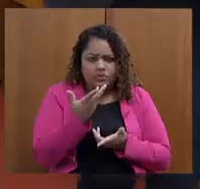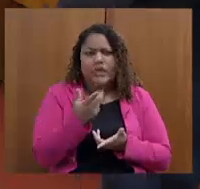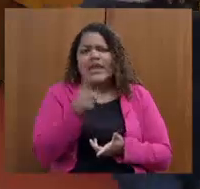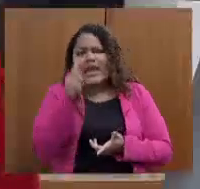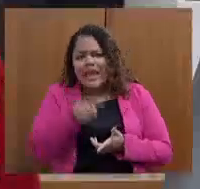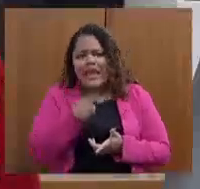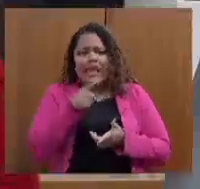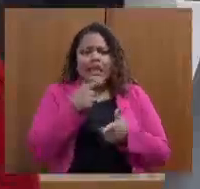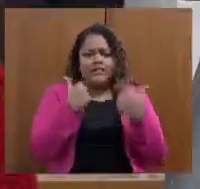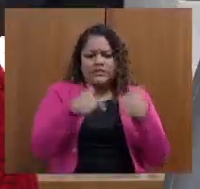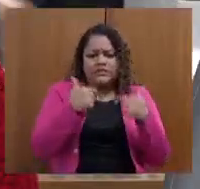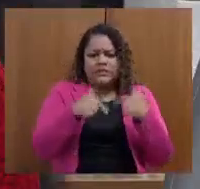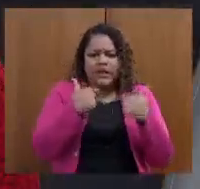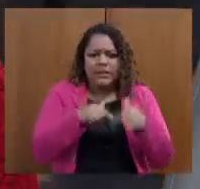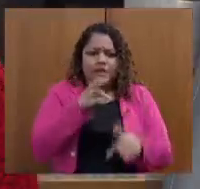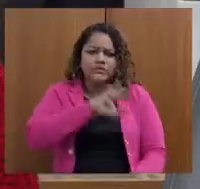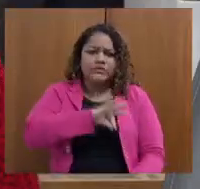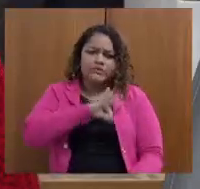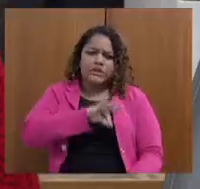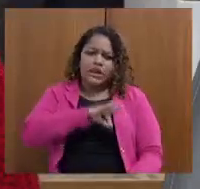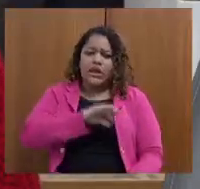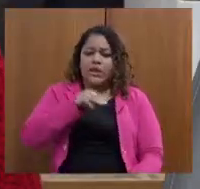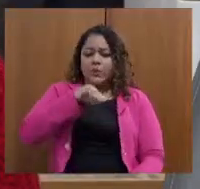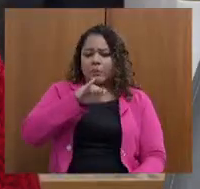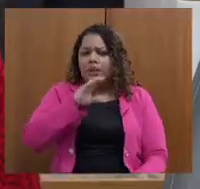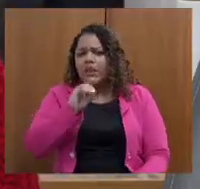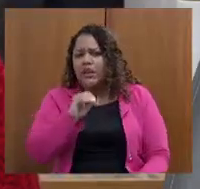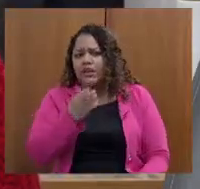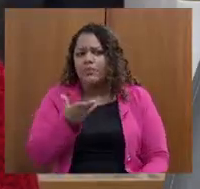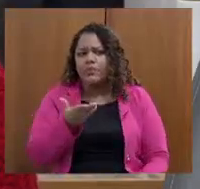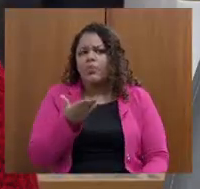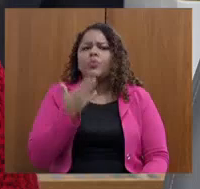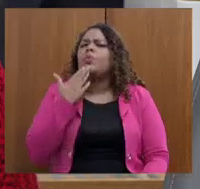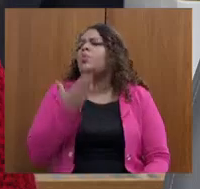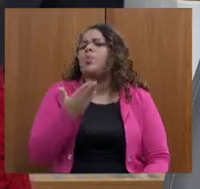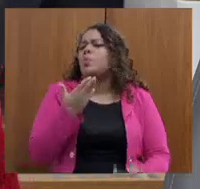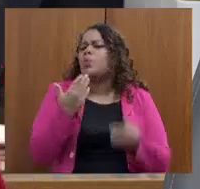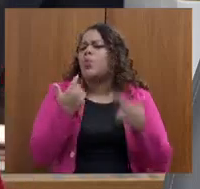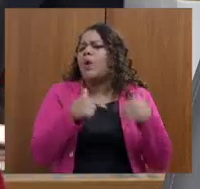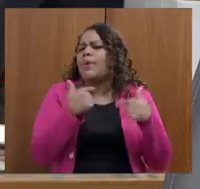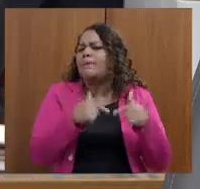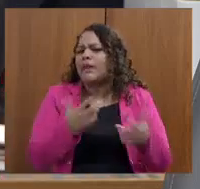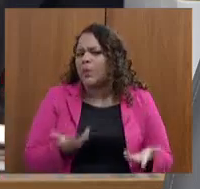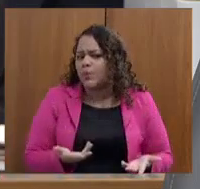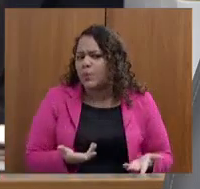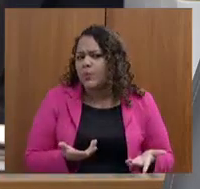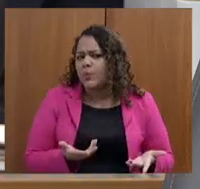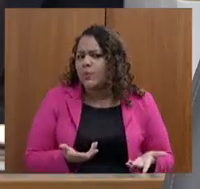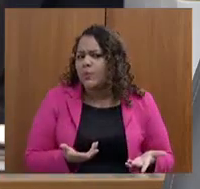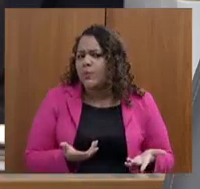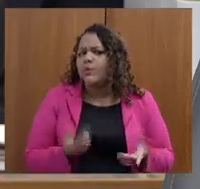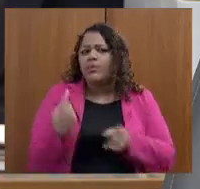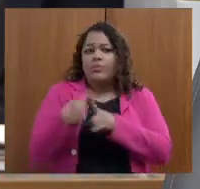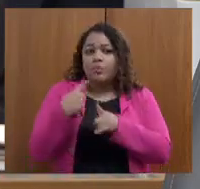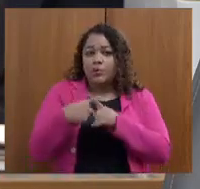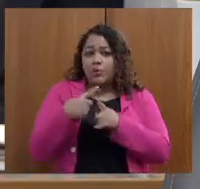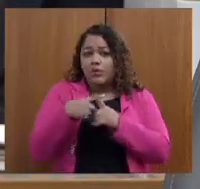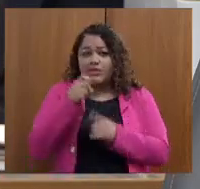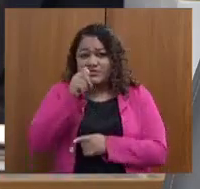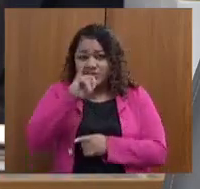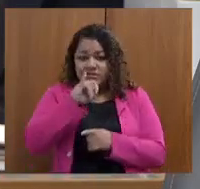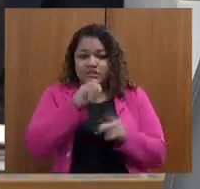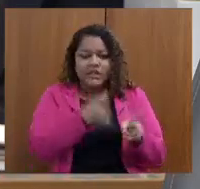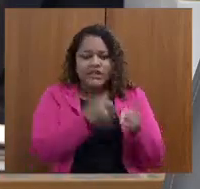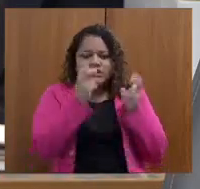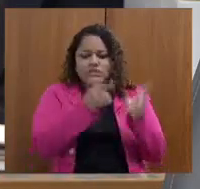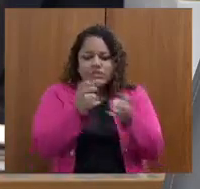empregos gerados de salário mínimo de quais empregos nós estamos falando porque se esse essa exploração não